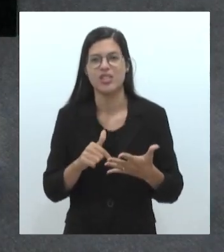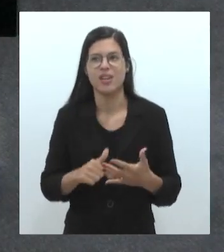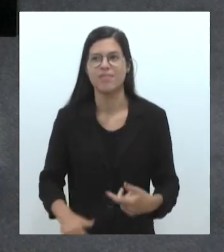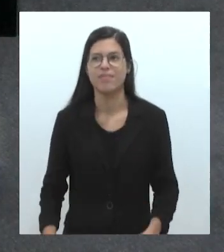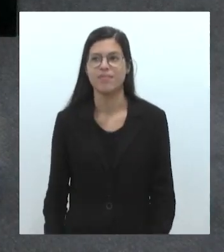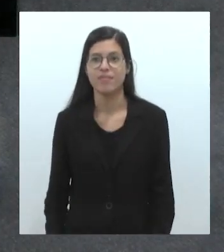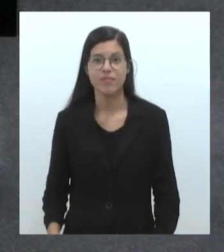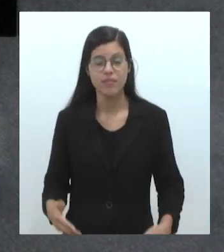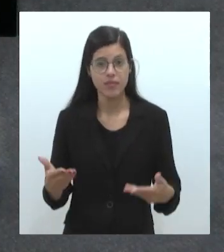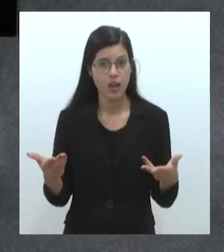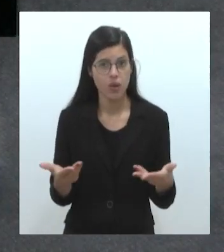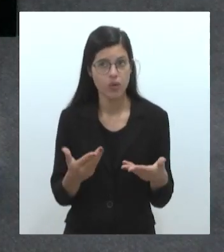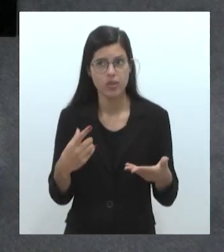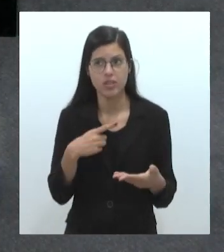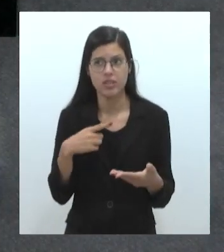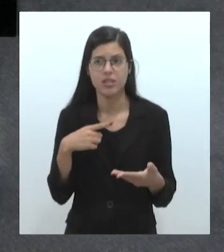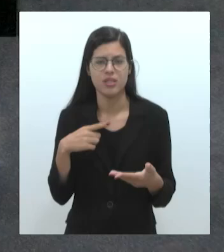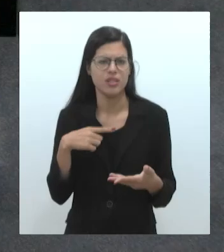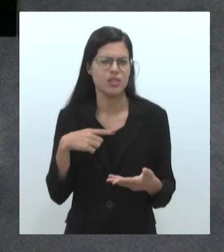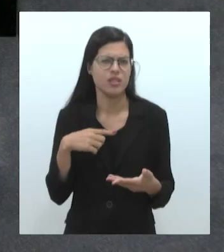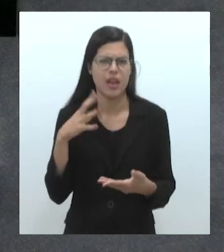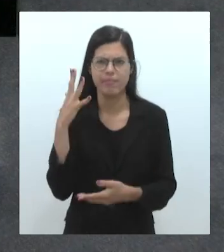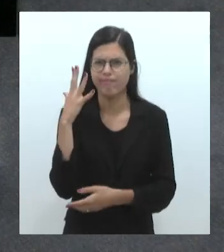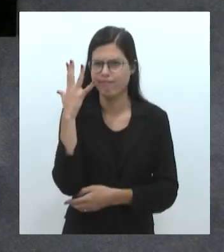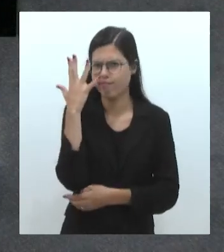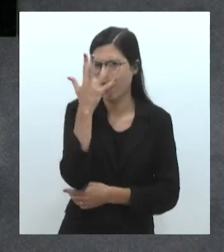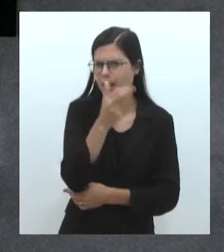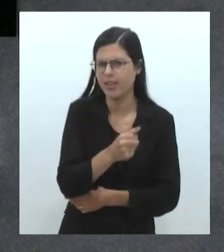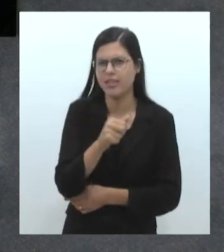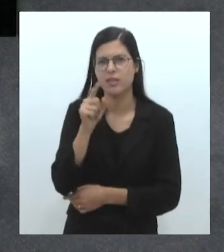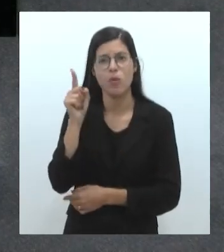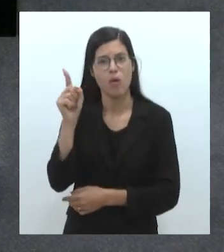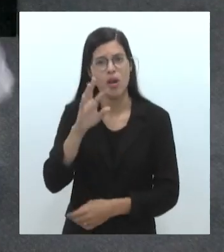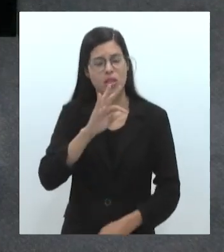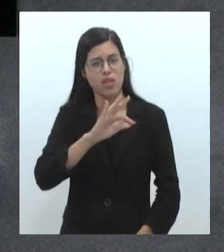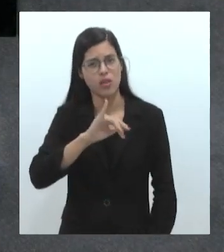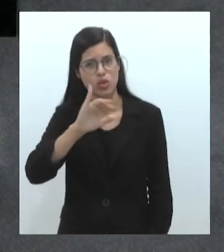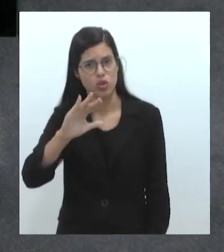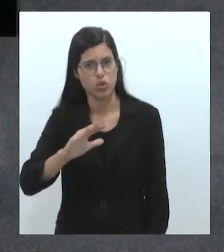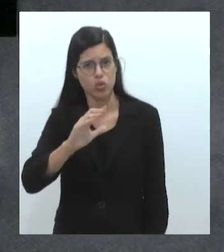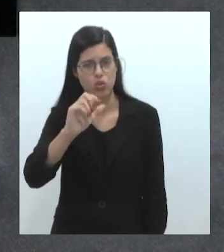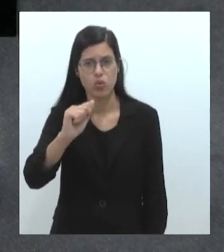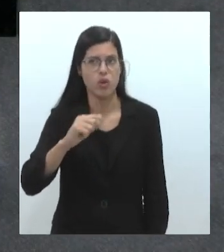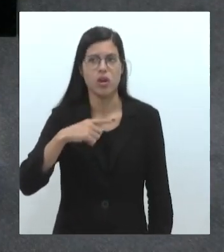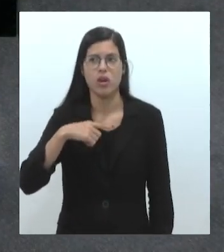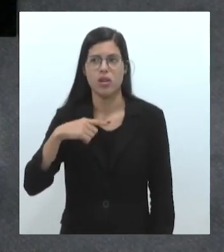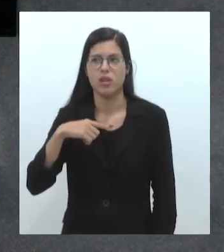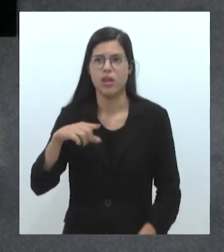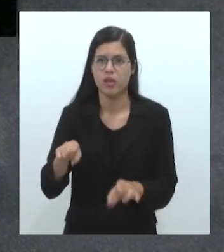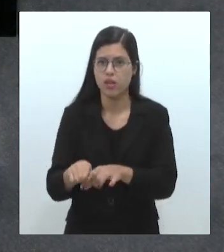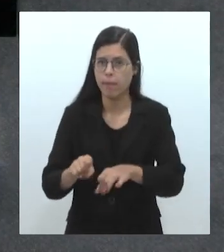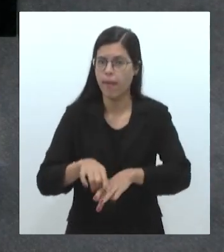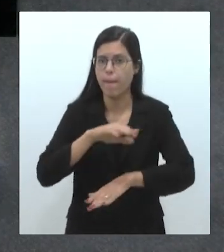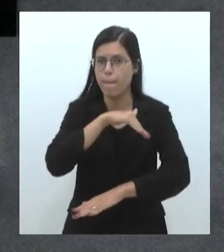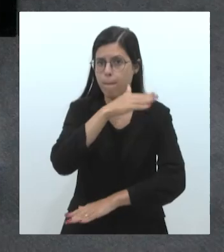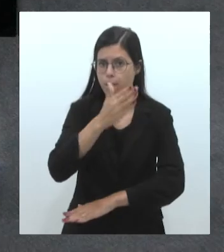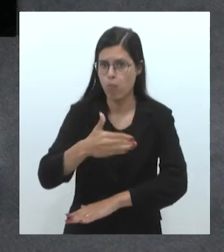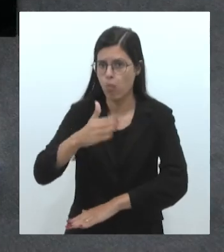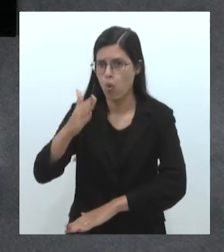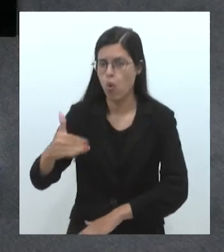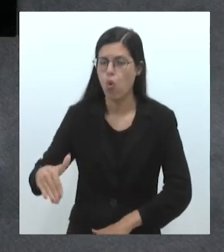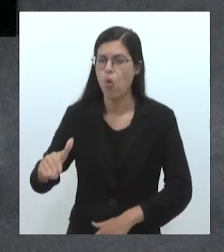paisagens belíssimas na Floresta da Tijuca, a gente tem pontos turísticos como o Morro do Corcovado e a